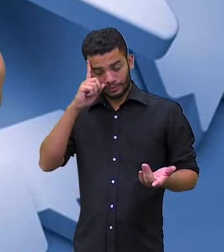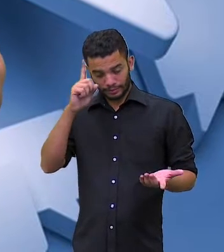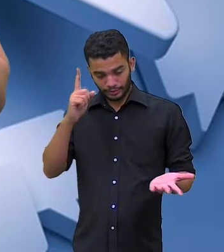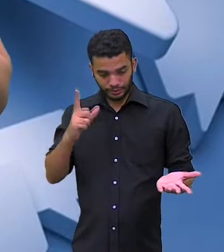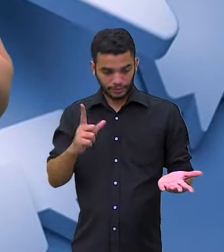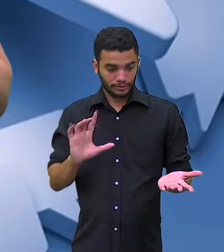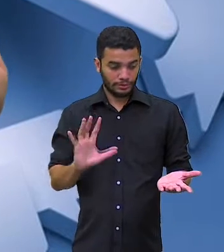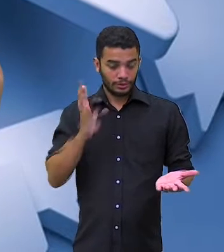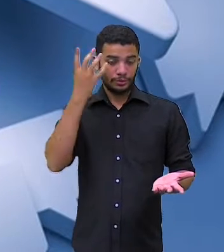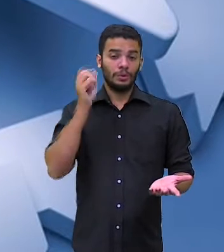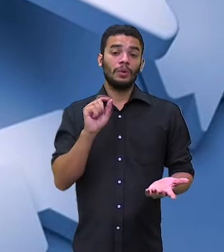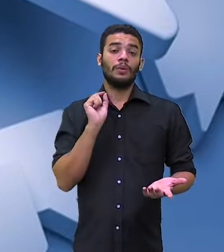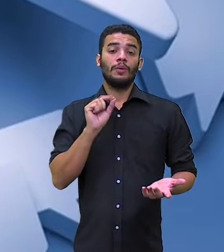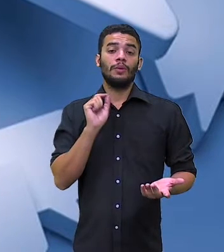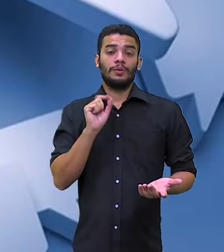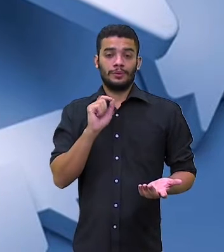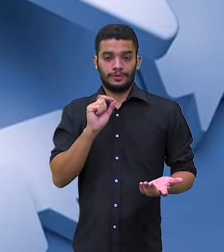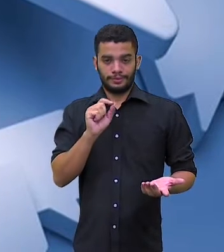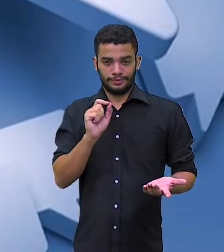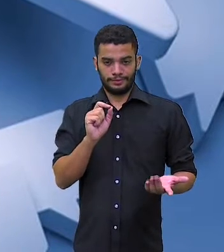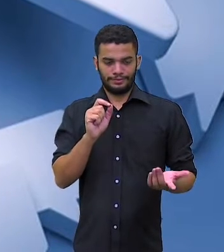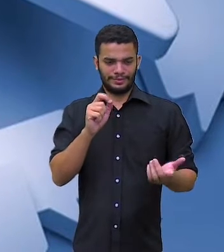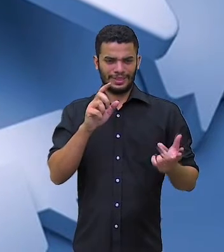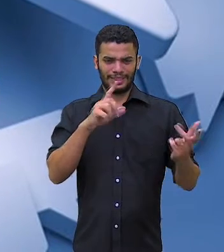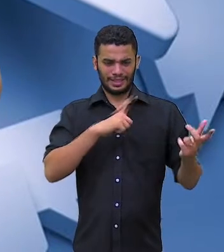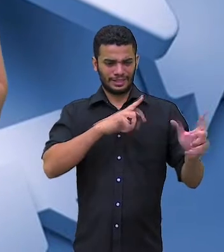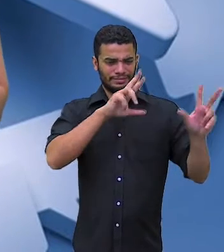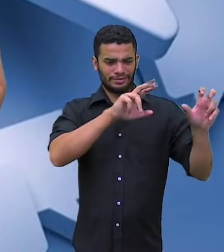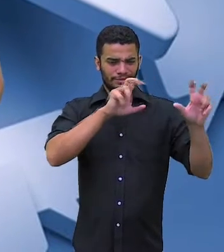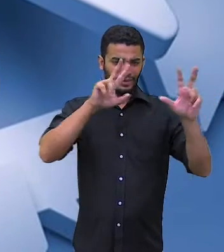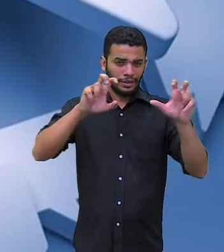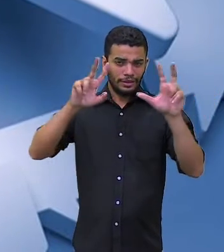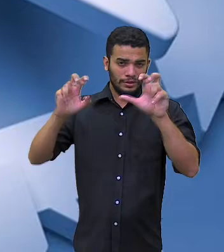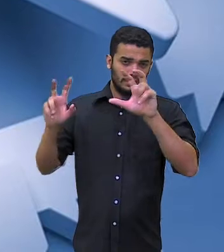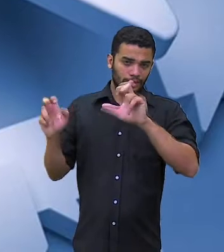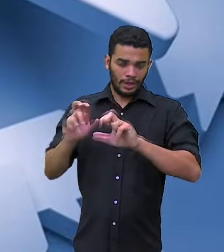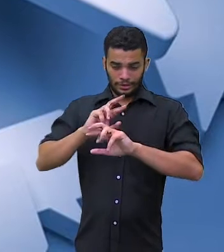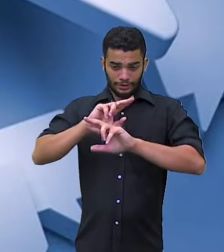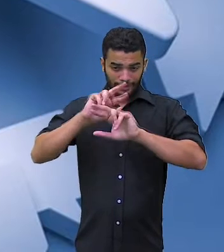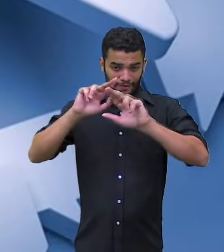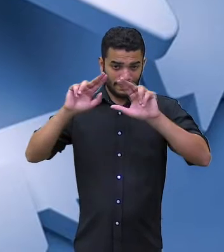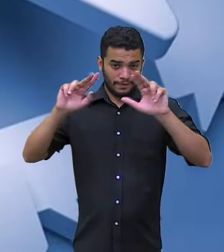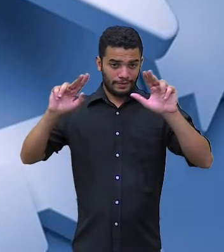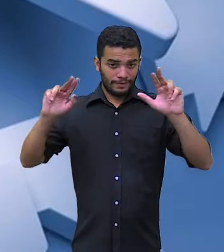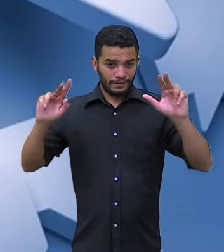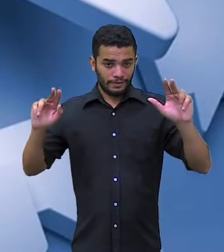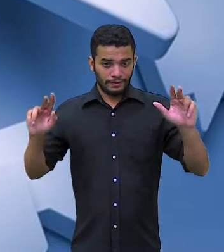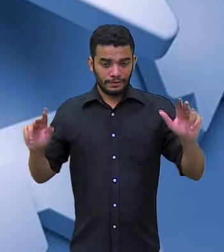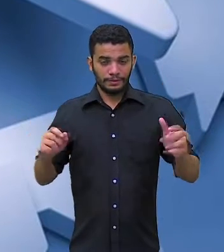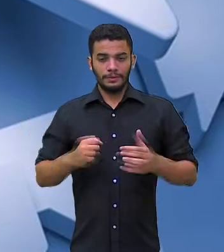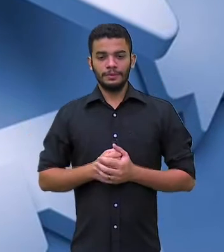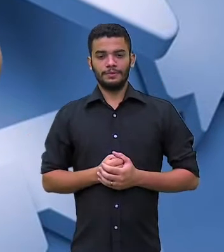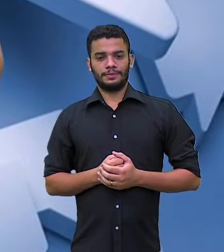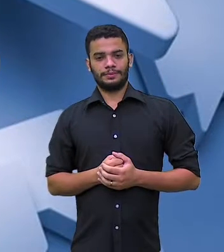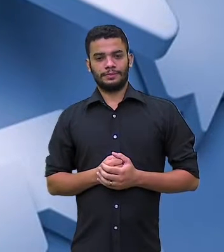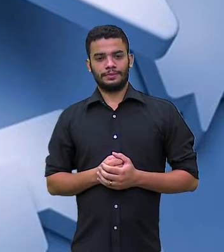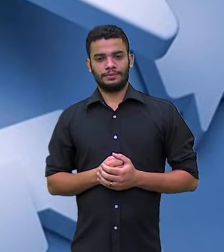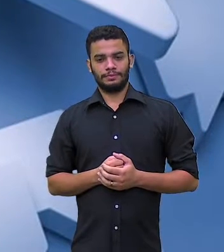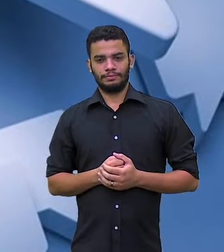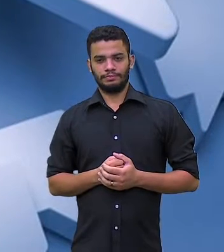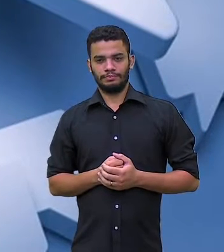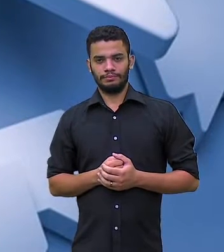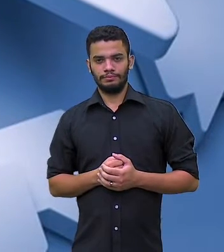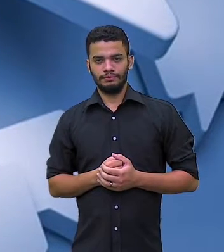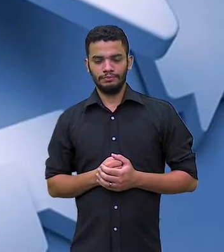né, a respeito de um determinado assunto. Você já pensou nisso, estudante? É muito importante, viu? Não apenas aí